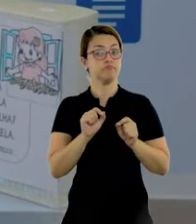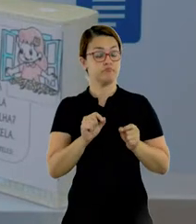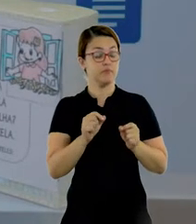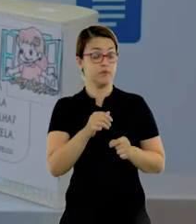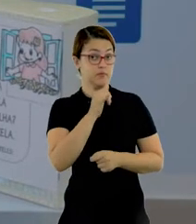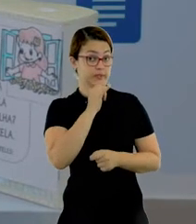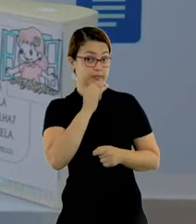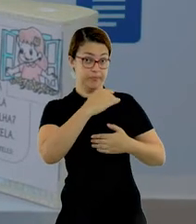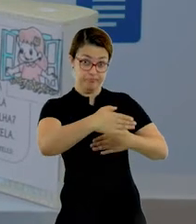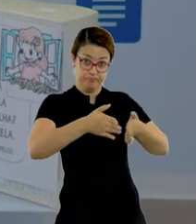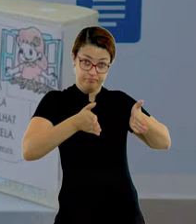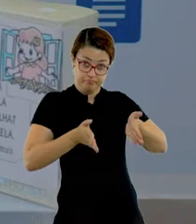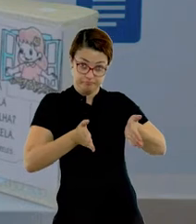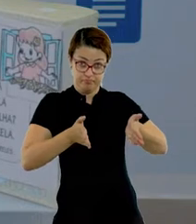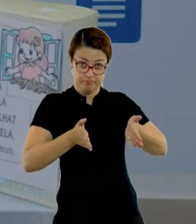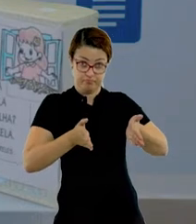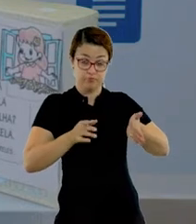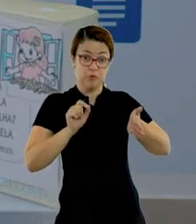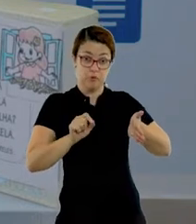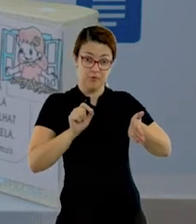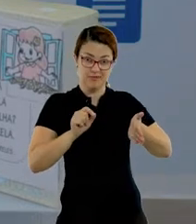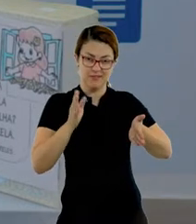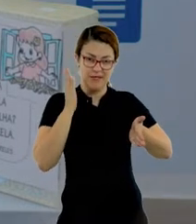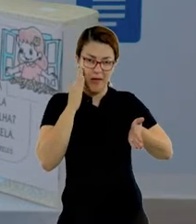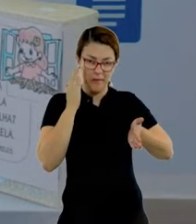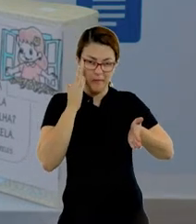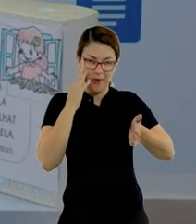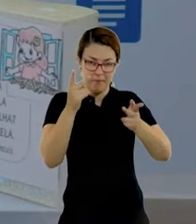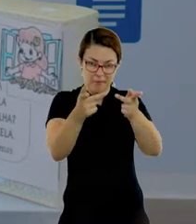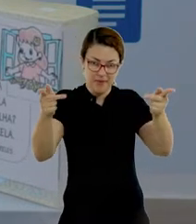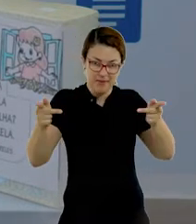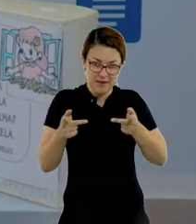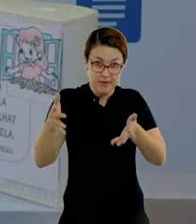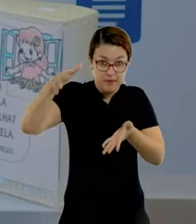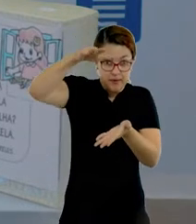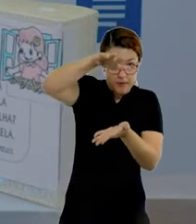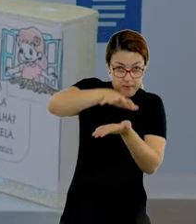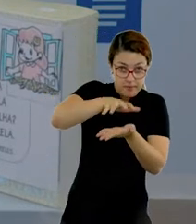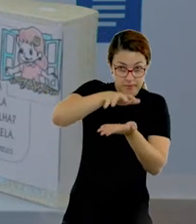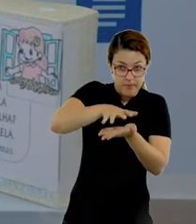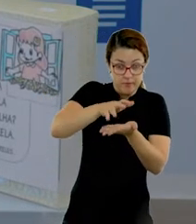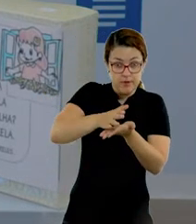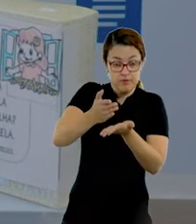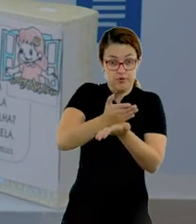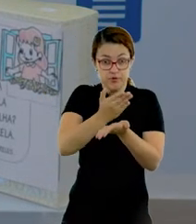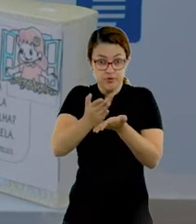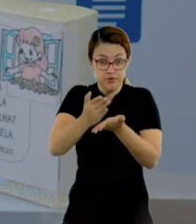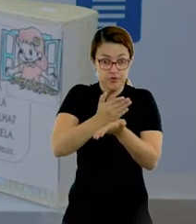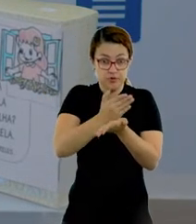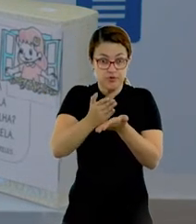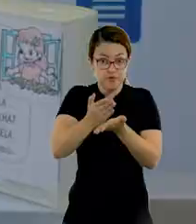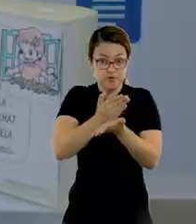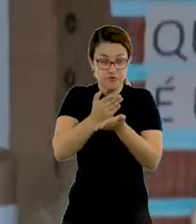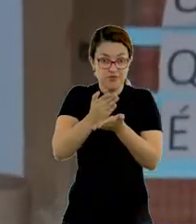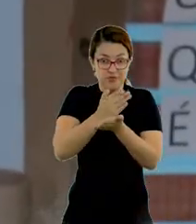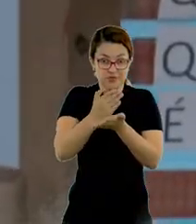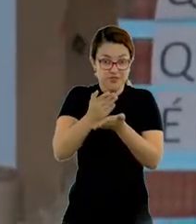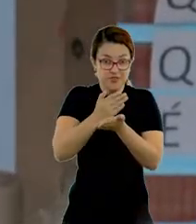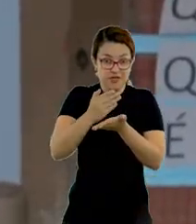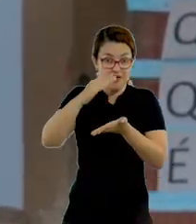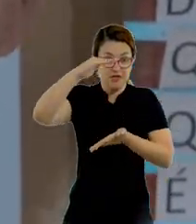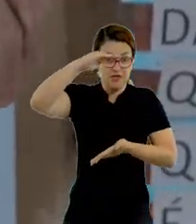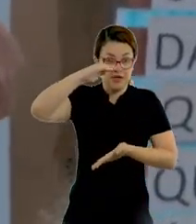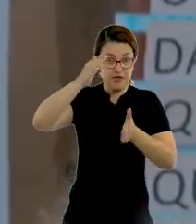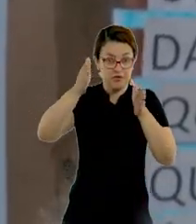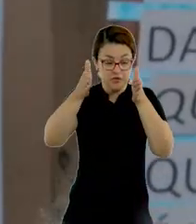por exemplo, foi feito com tampa de caixa de pizza, as divisórias com caixinha de leite, né,